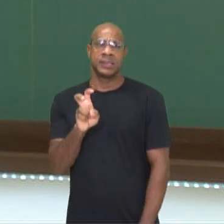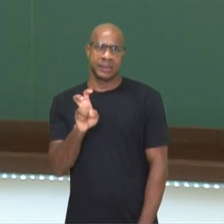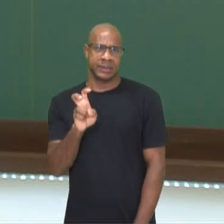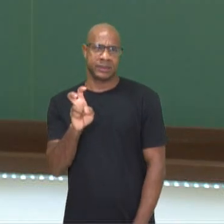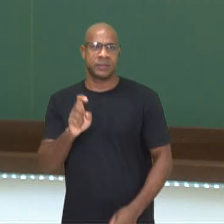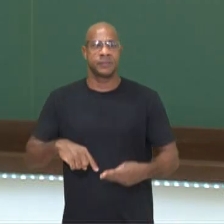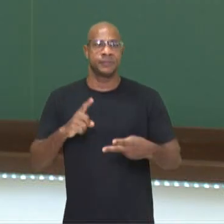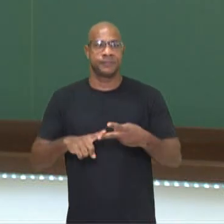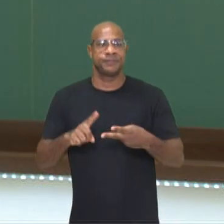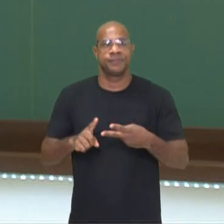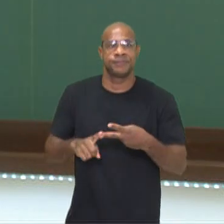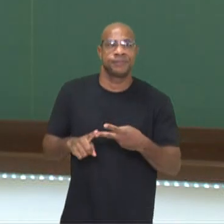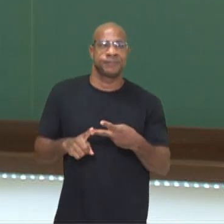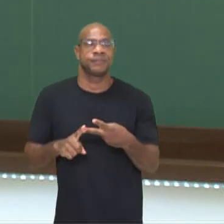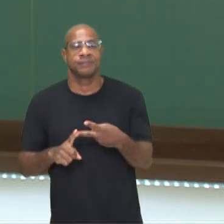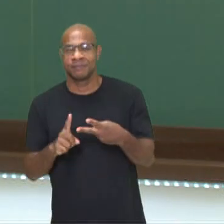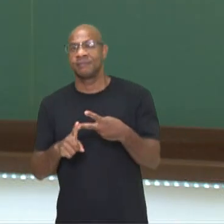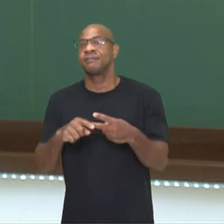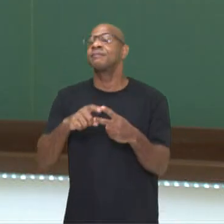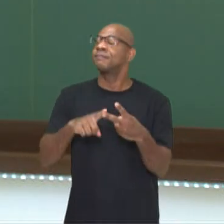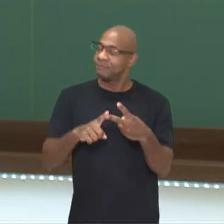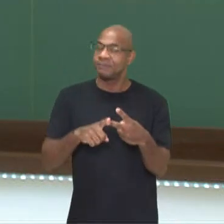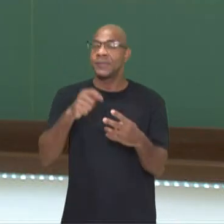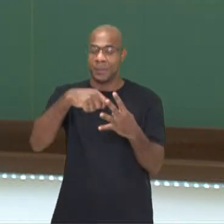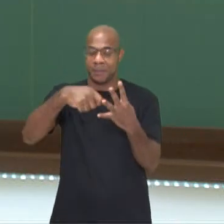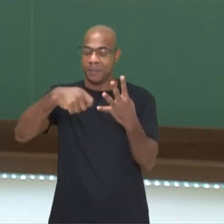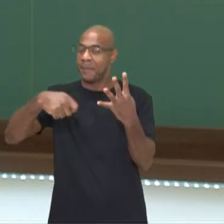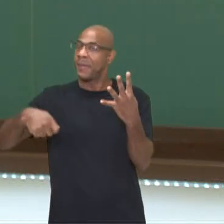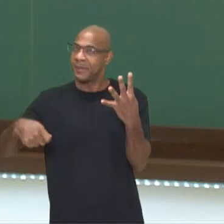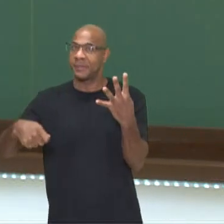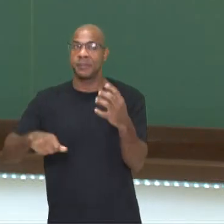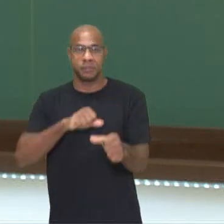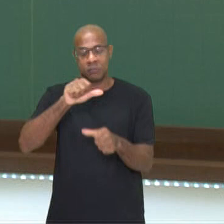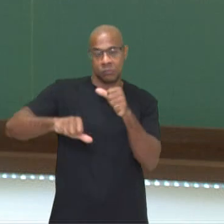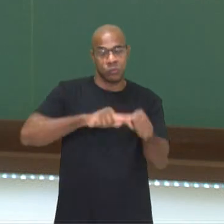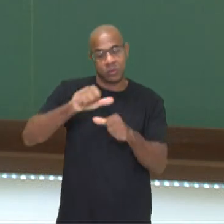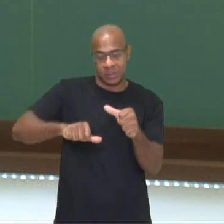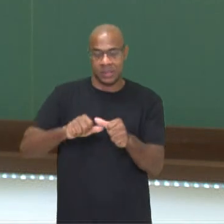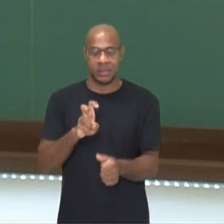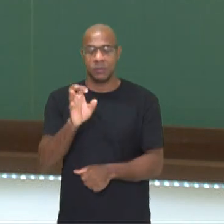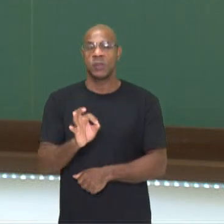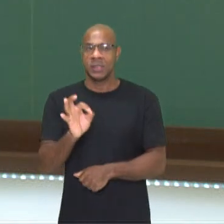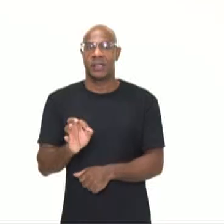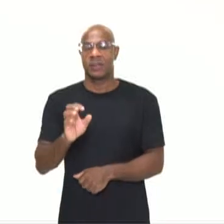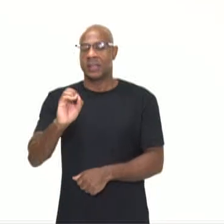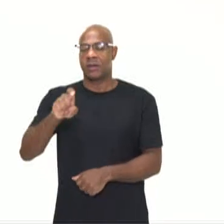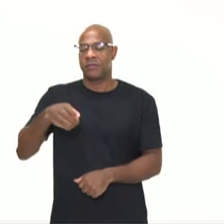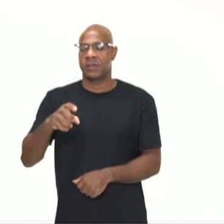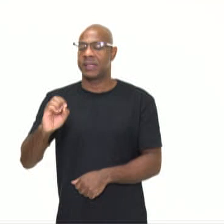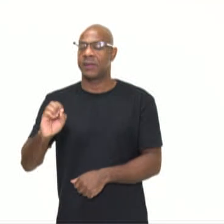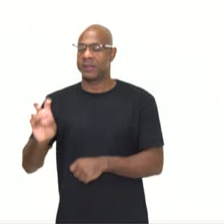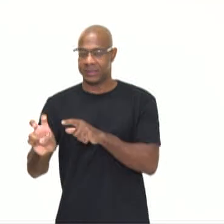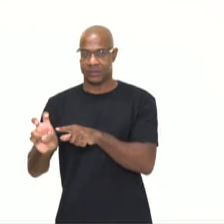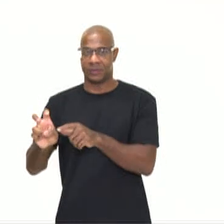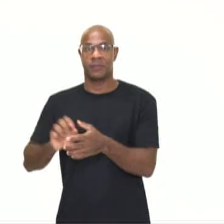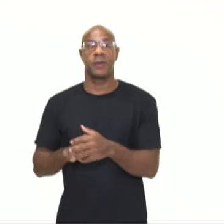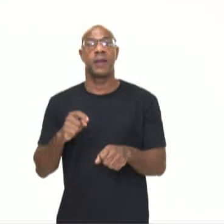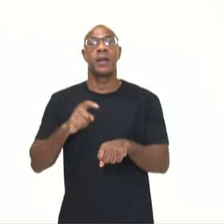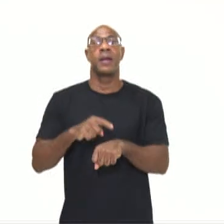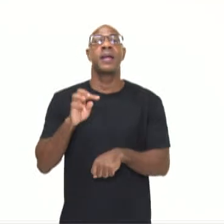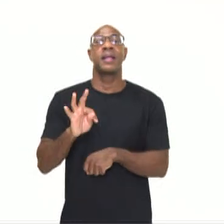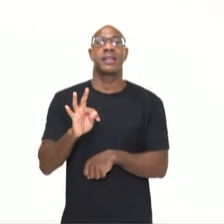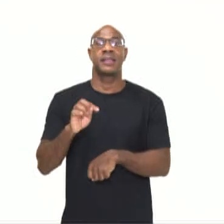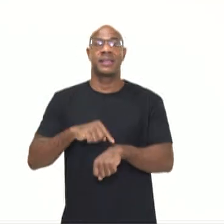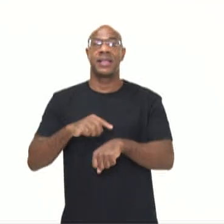5% ao mês. 5%, lembra que eu falei, você tem que transformar em decimal, então fica 0,05. O tempo foi